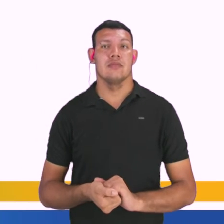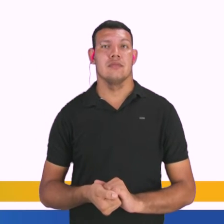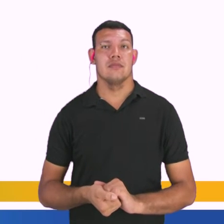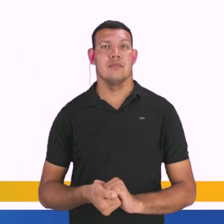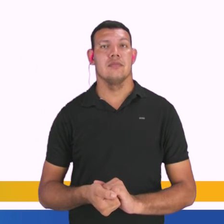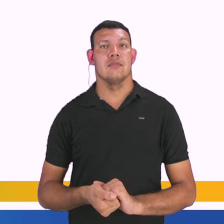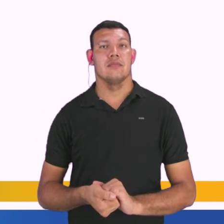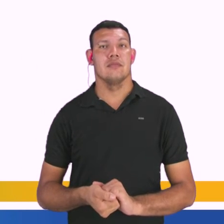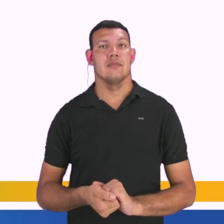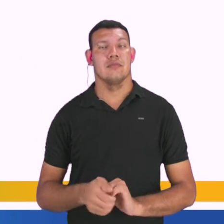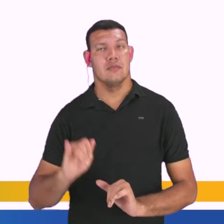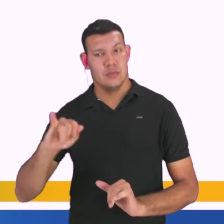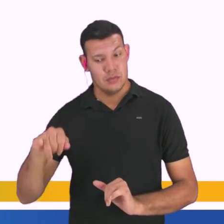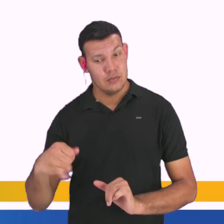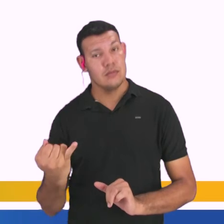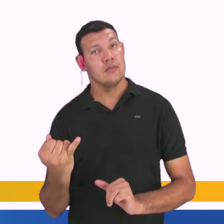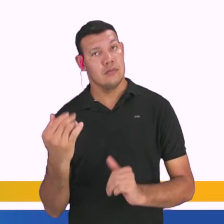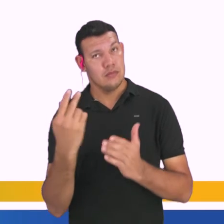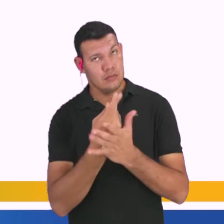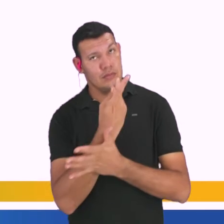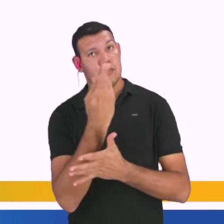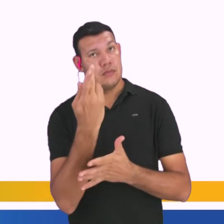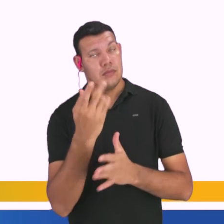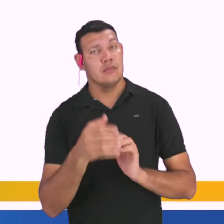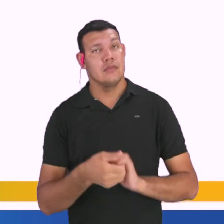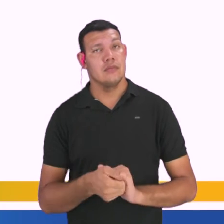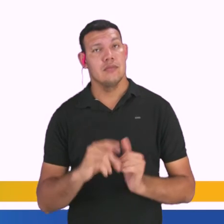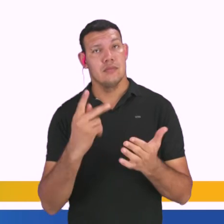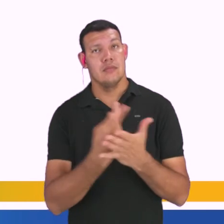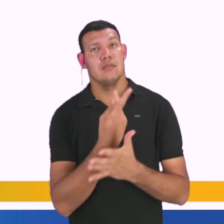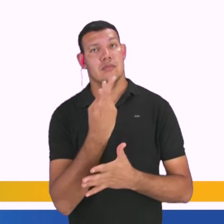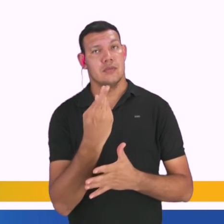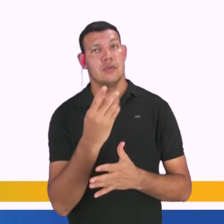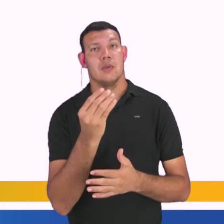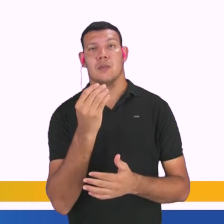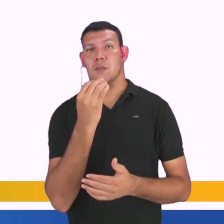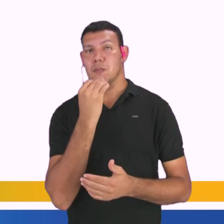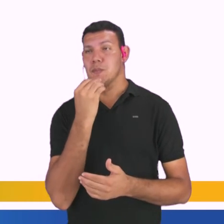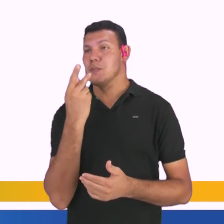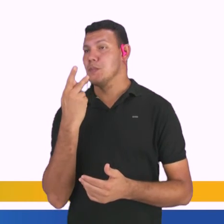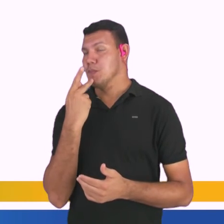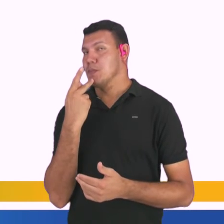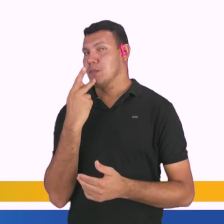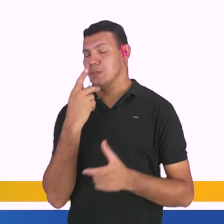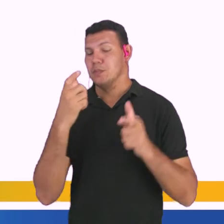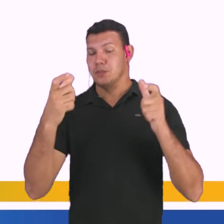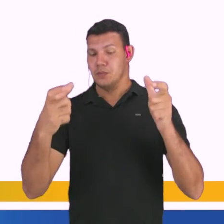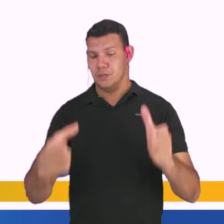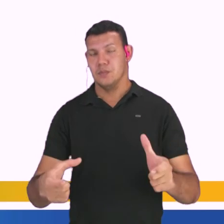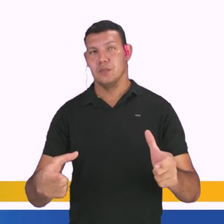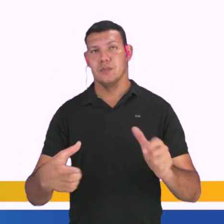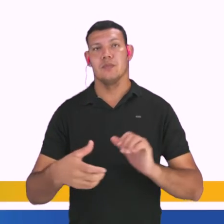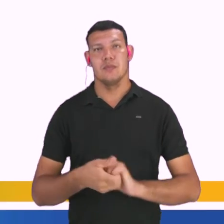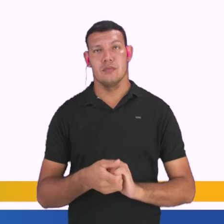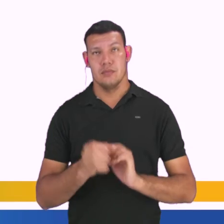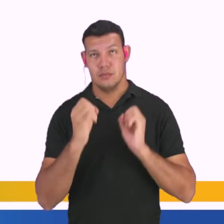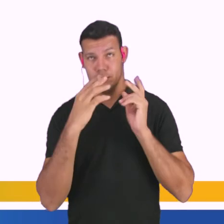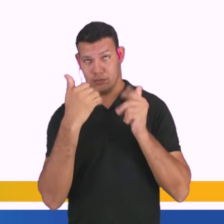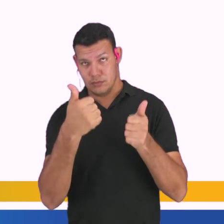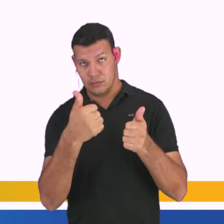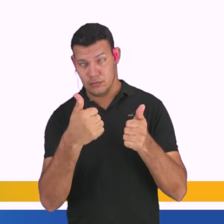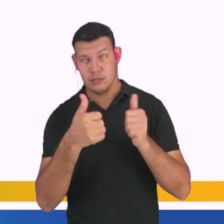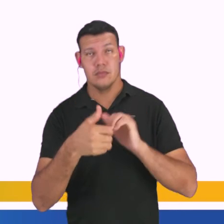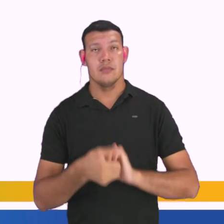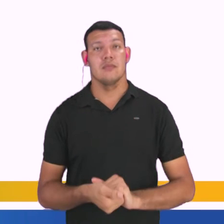37,5 por cento de ocorrer essa probabilidade dentro desse espaço amostral